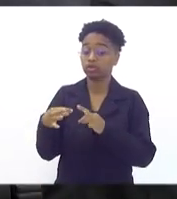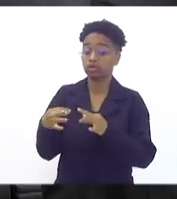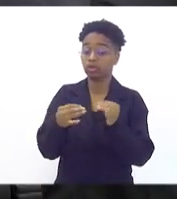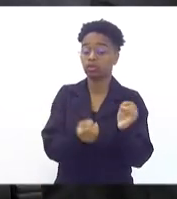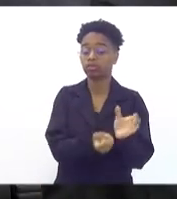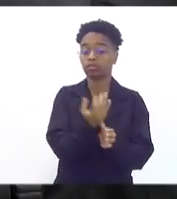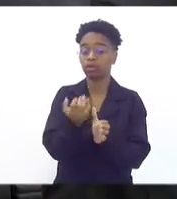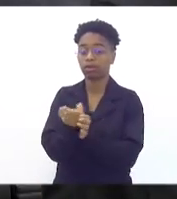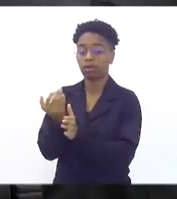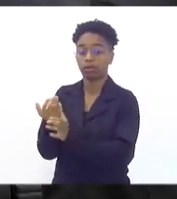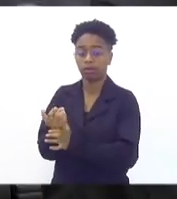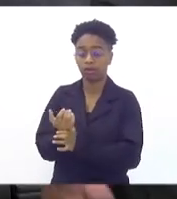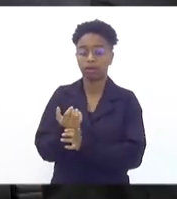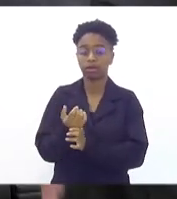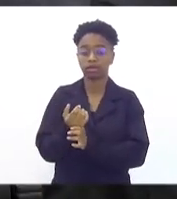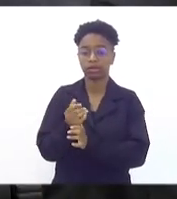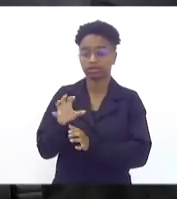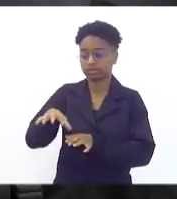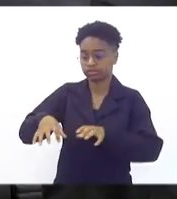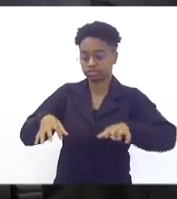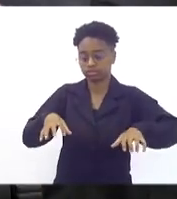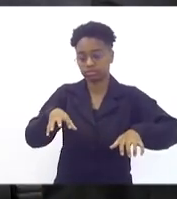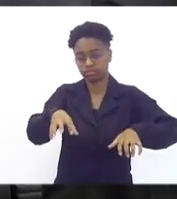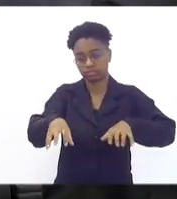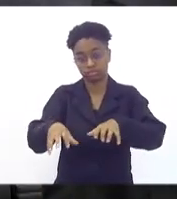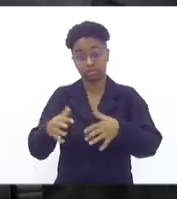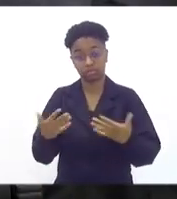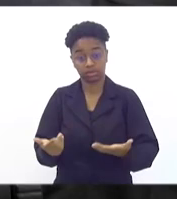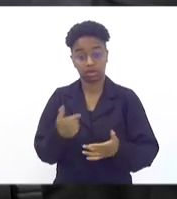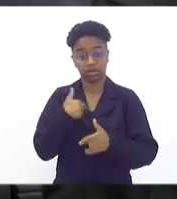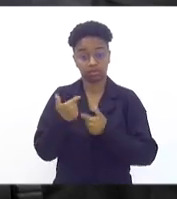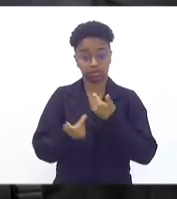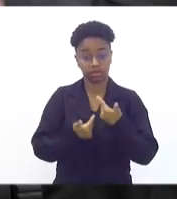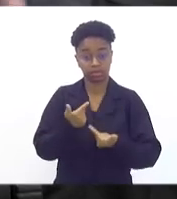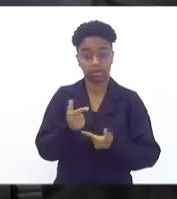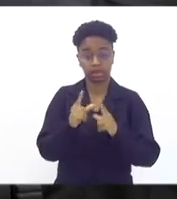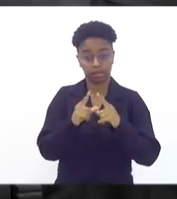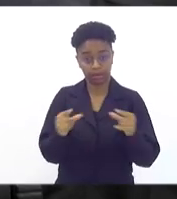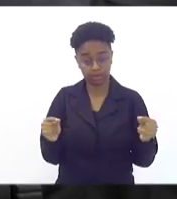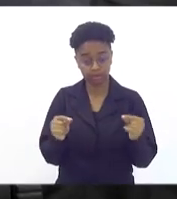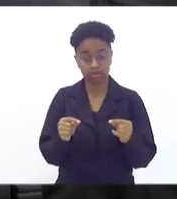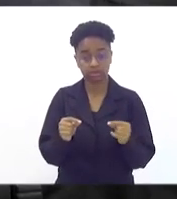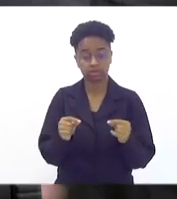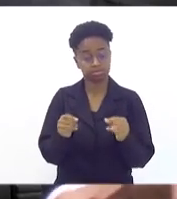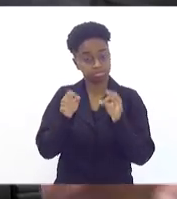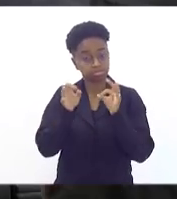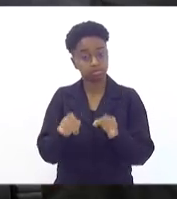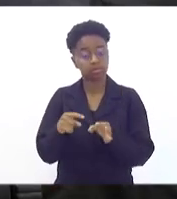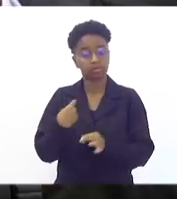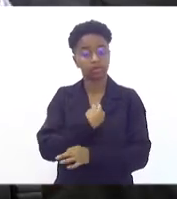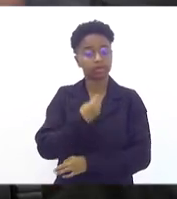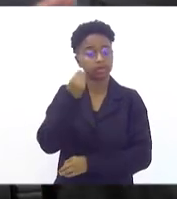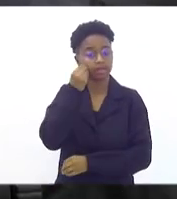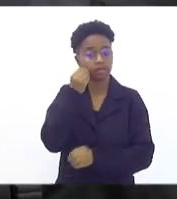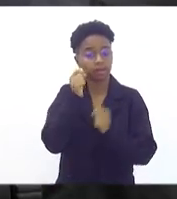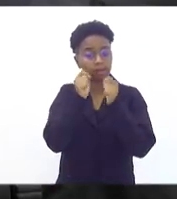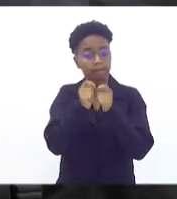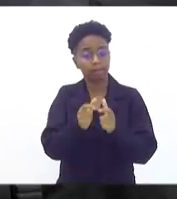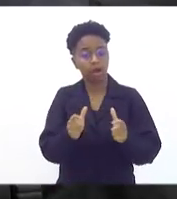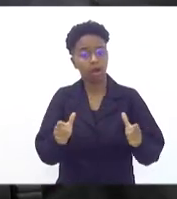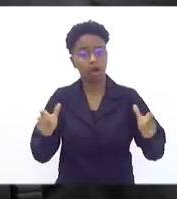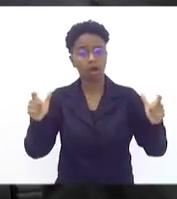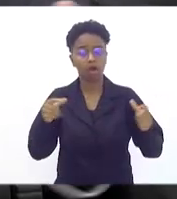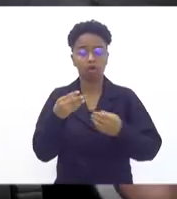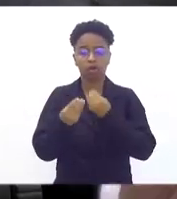pelas pelas distribuidoras eu tenho feito um trabalho lá em Brasília exatamente para a gente poder ampliar ainda mais